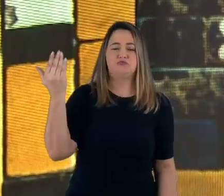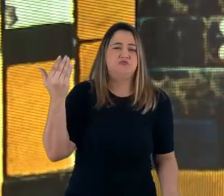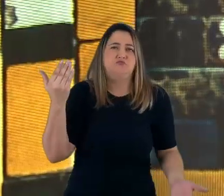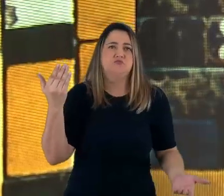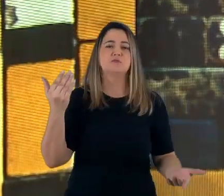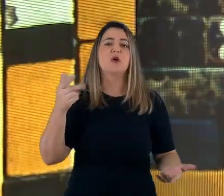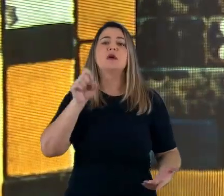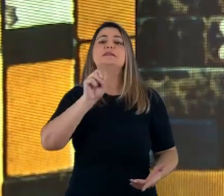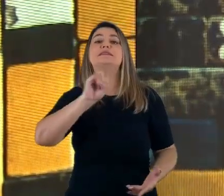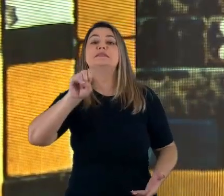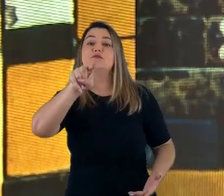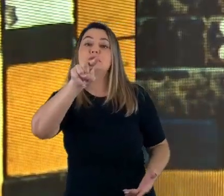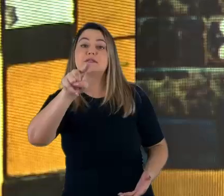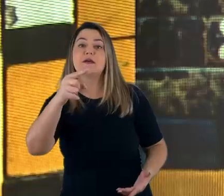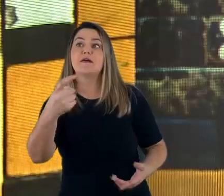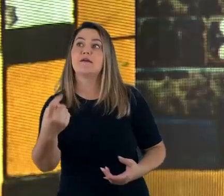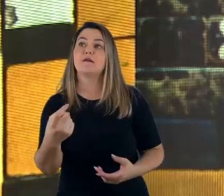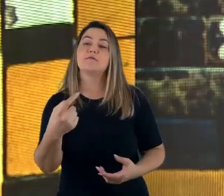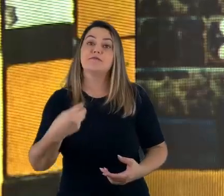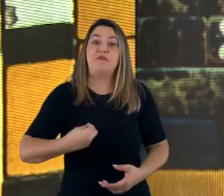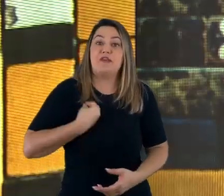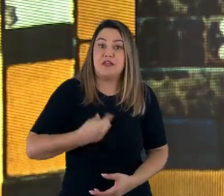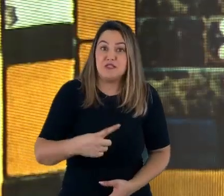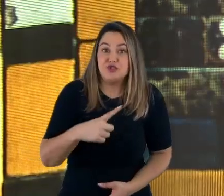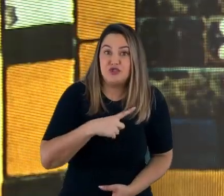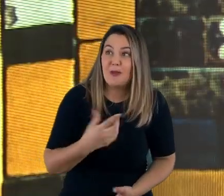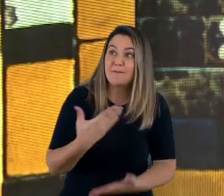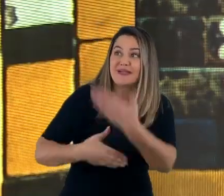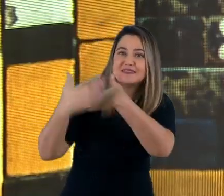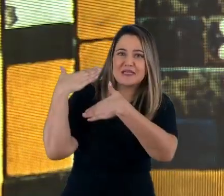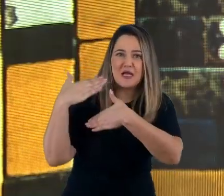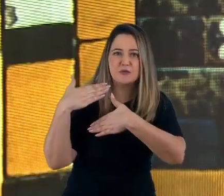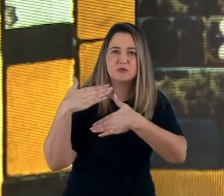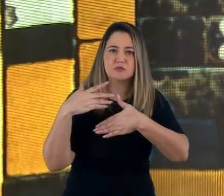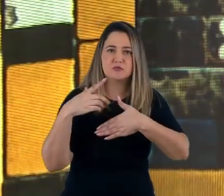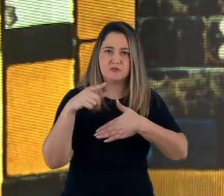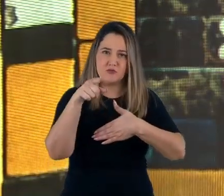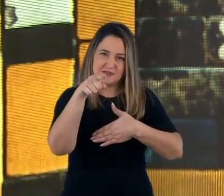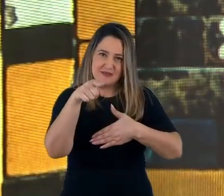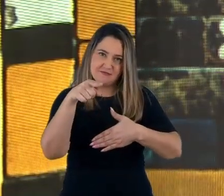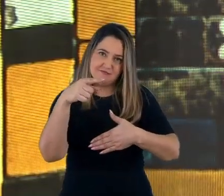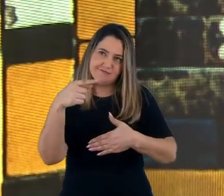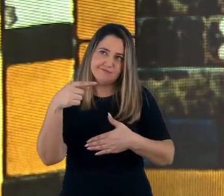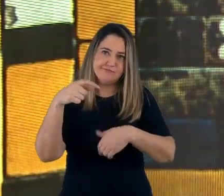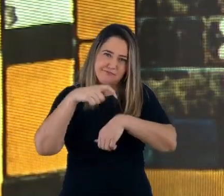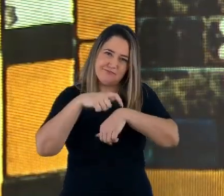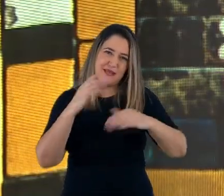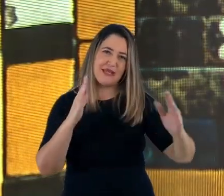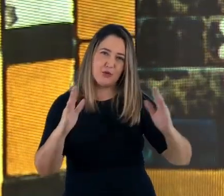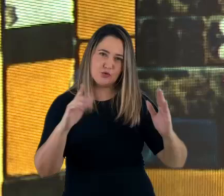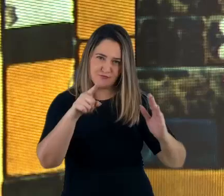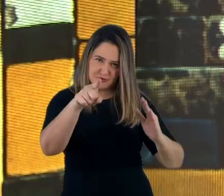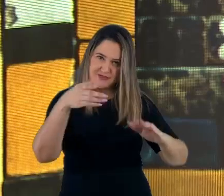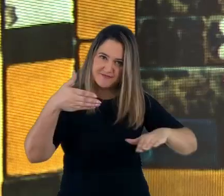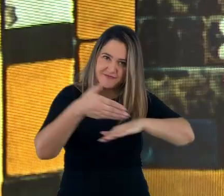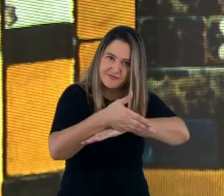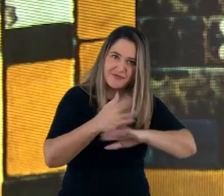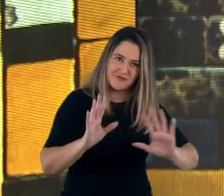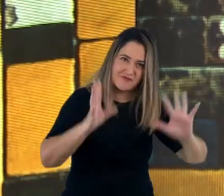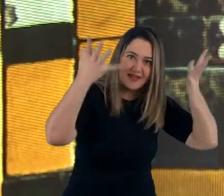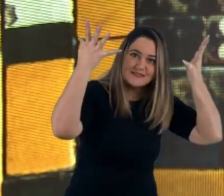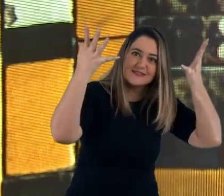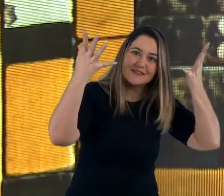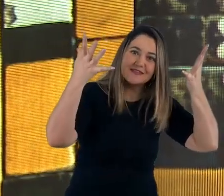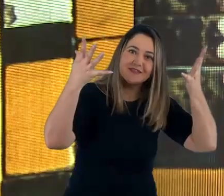foram levados para a Babilônia já estavam com uma certa idade. Se você estivesse ali, você participaria daquela festa do